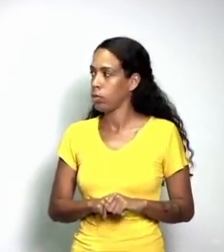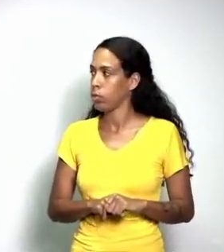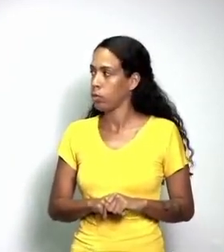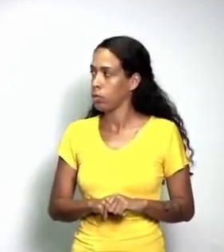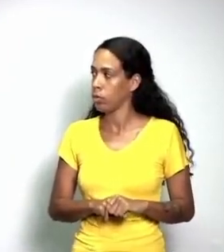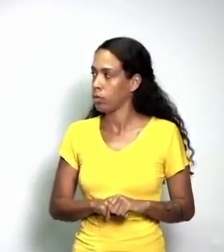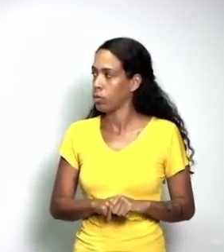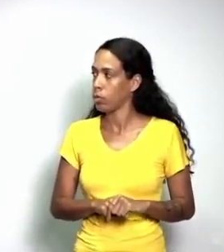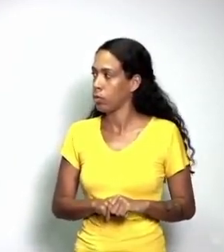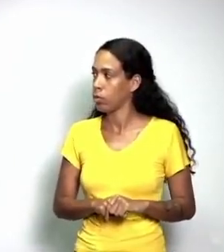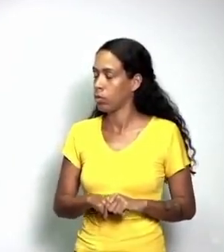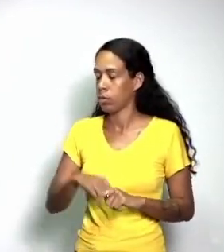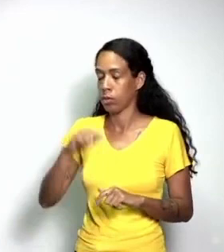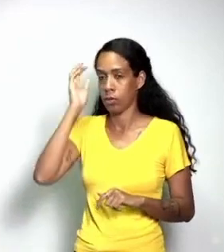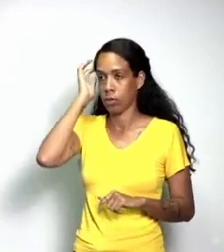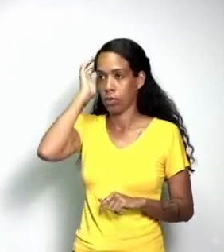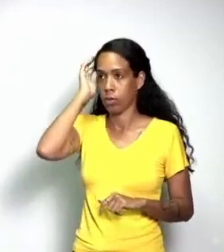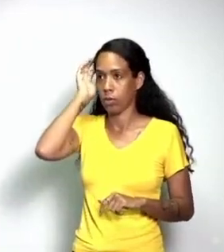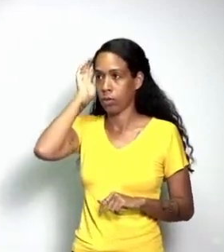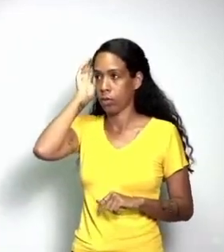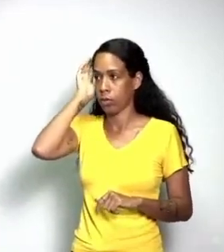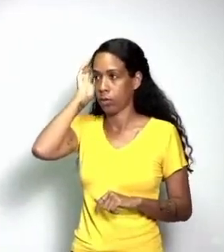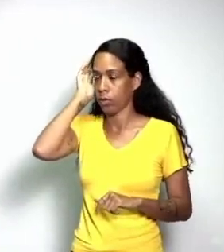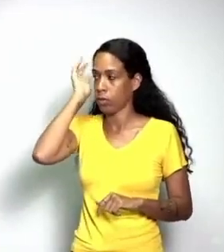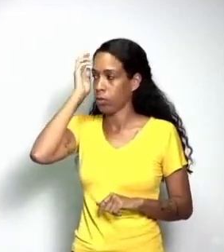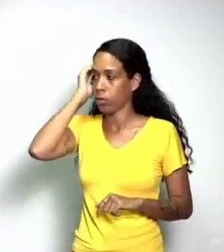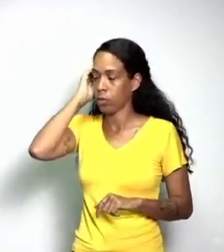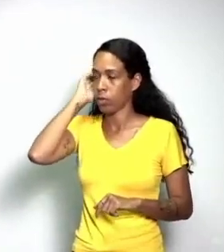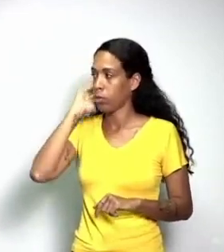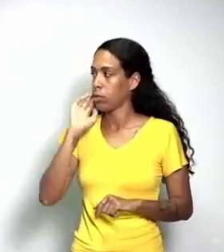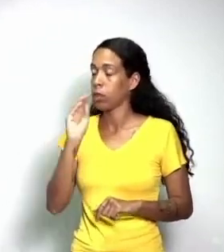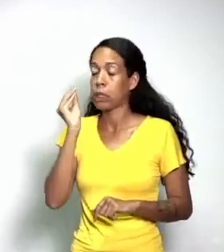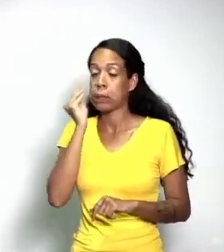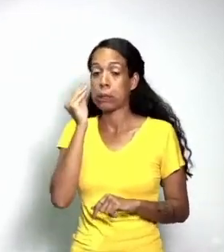dois. Então, a gente sempre tenta garantir que os